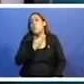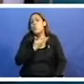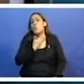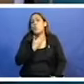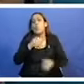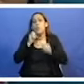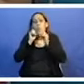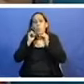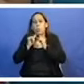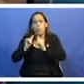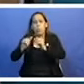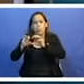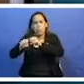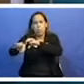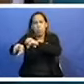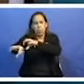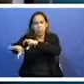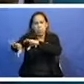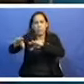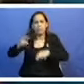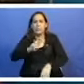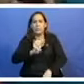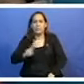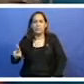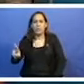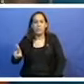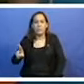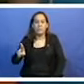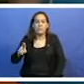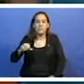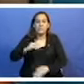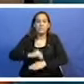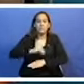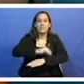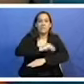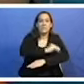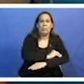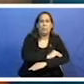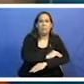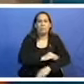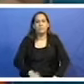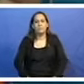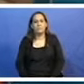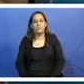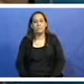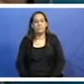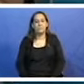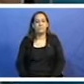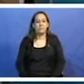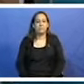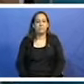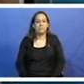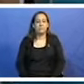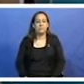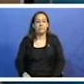solta espima, mora em loca, o nome dele é o sapo. Tá vendo? Acima,